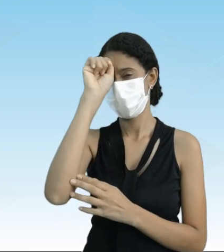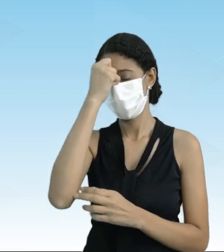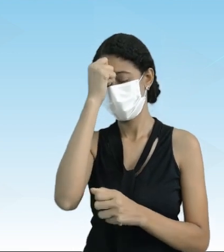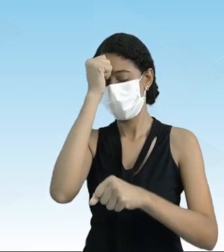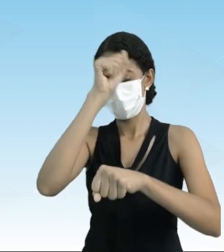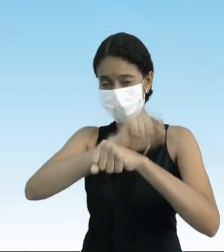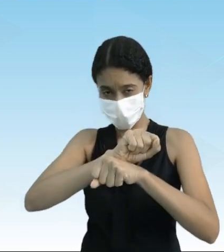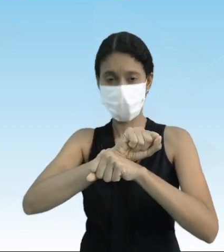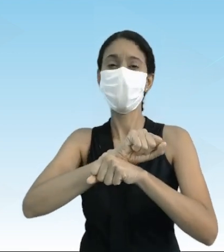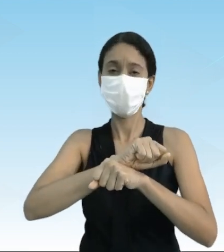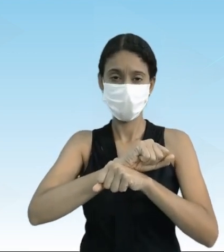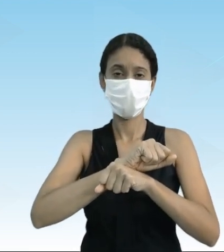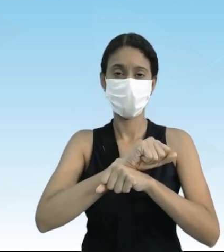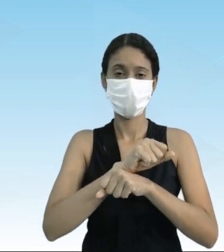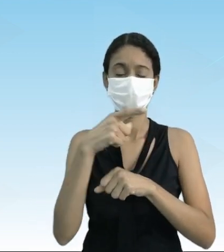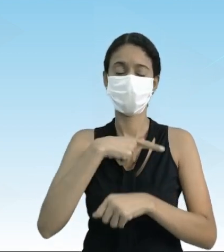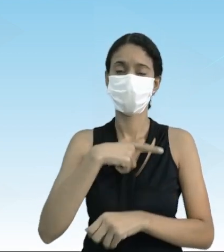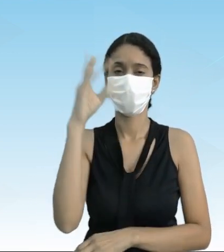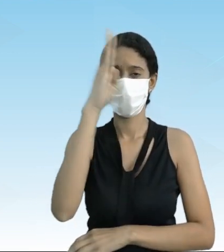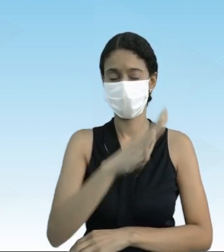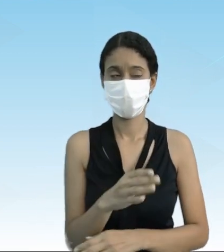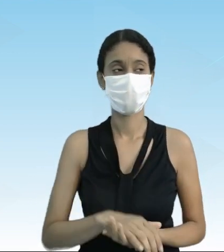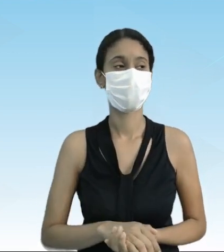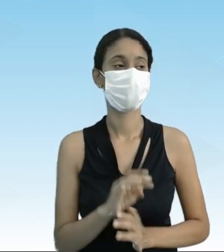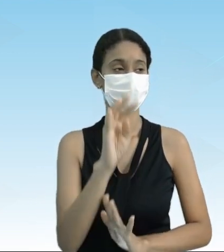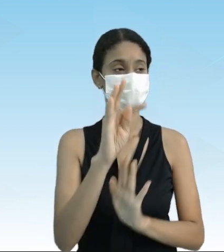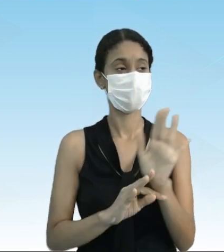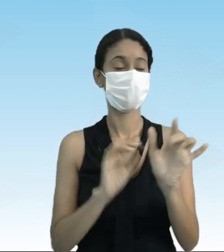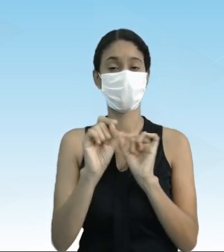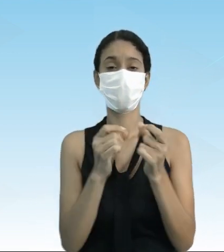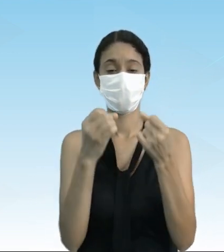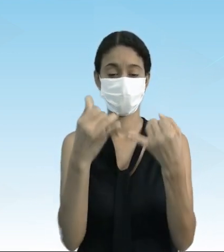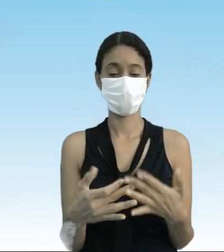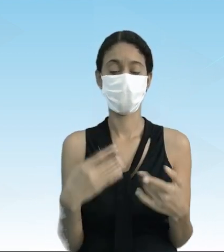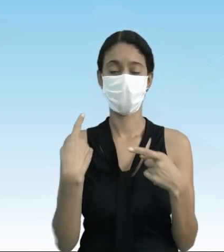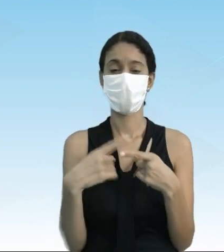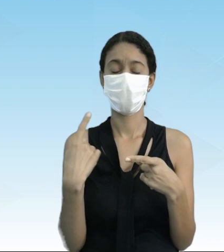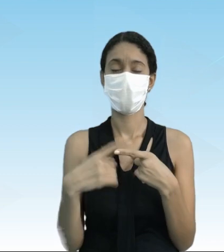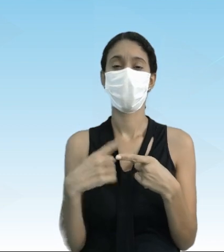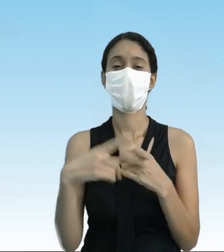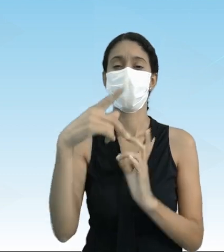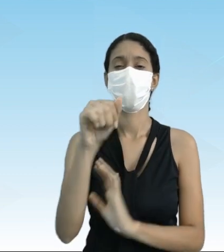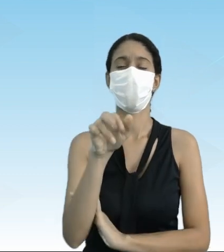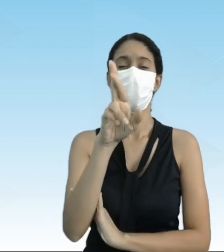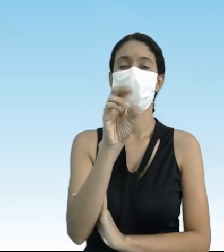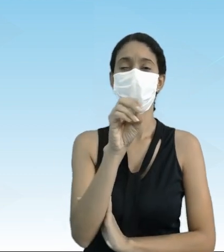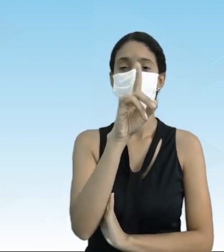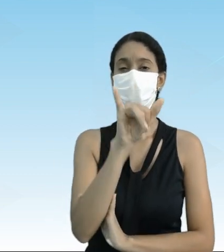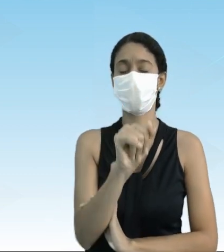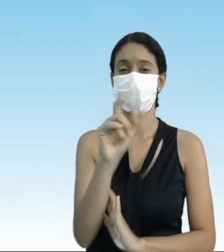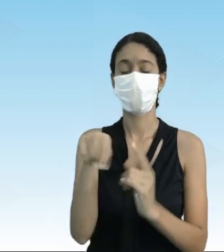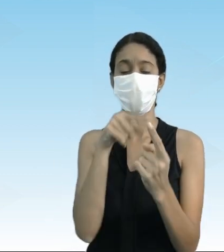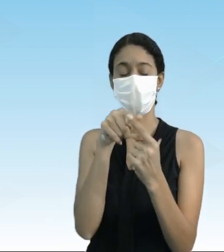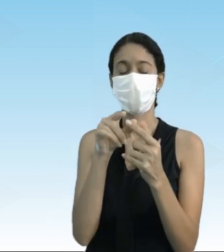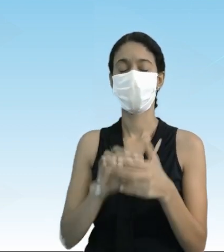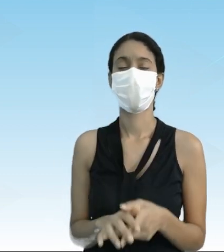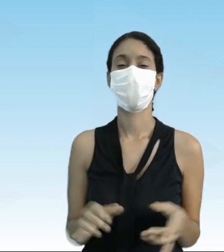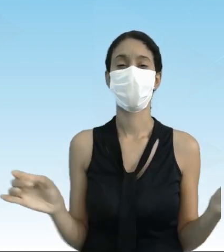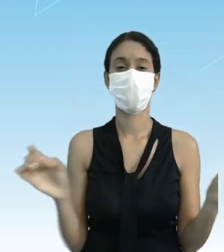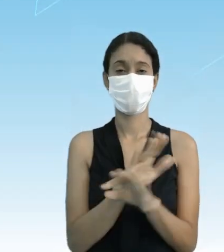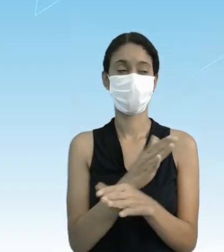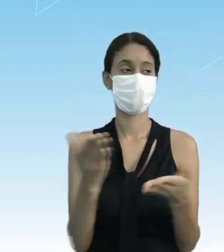levando para o humor. Seu objetivo é o humor. Na tela, trago para vocês uma paródia de um dos textos mais